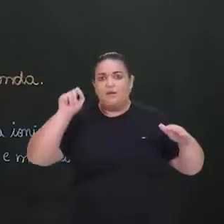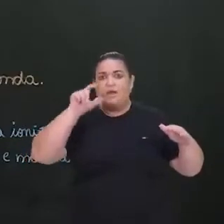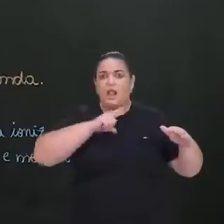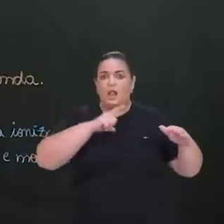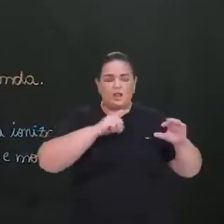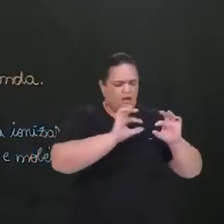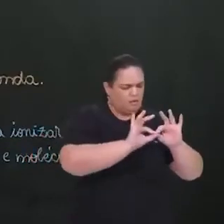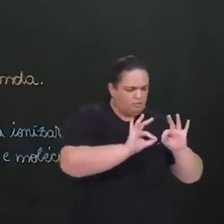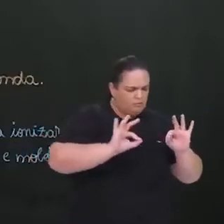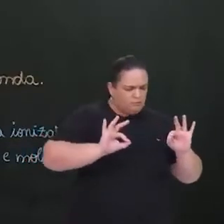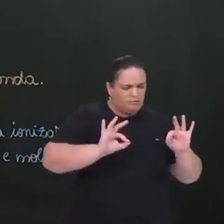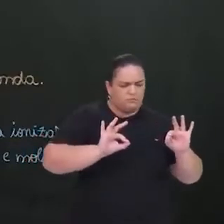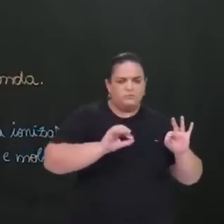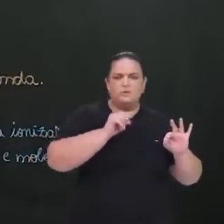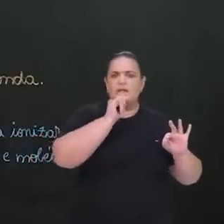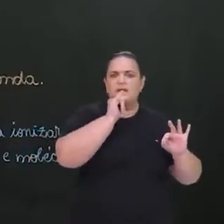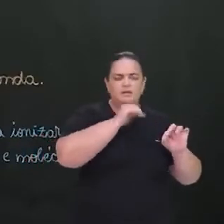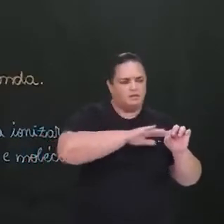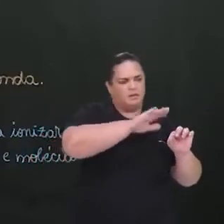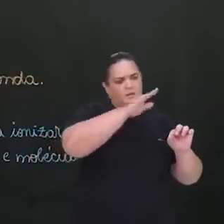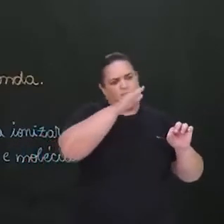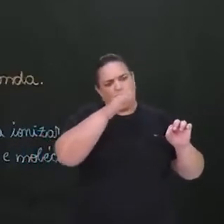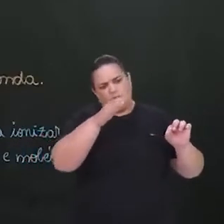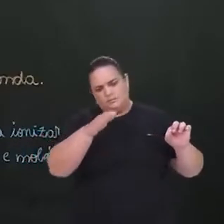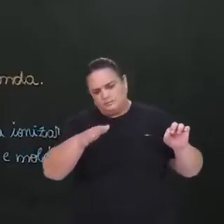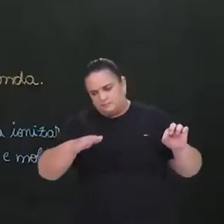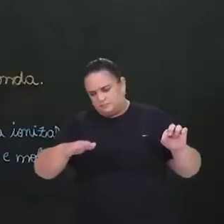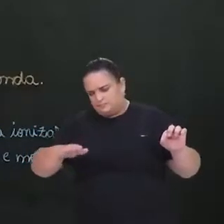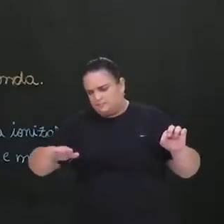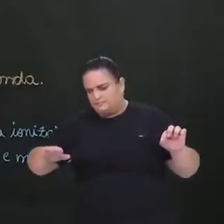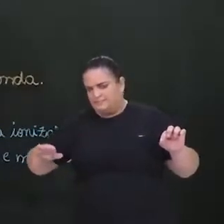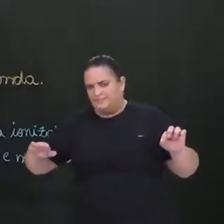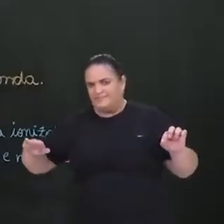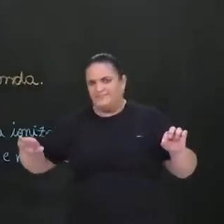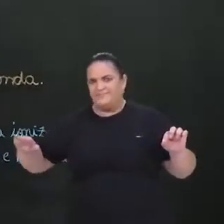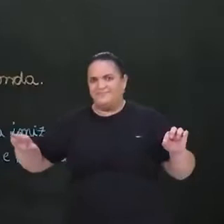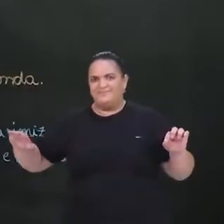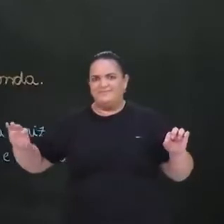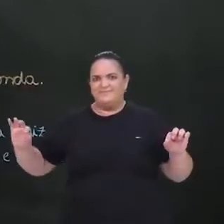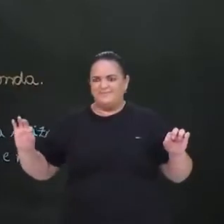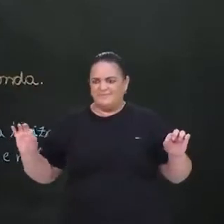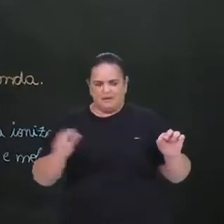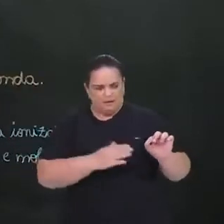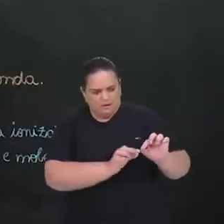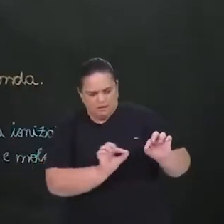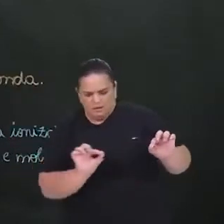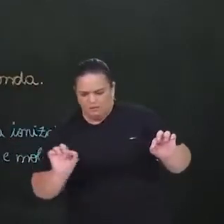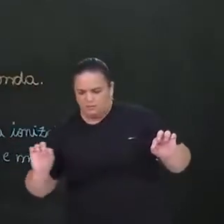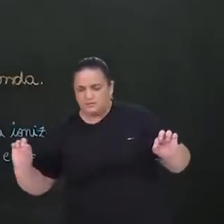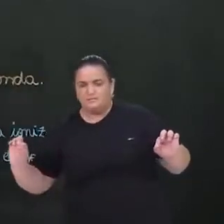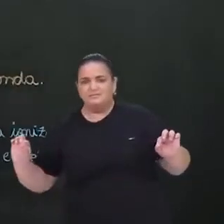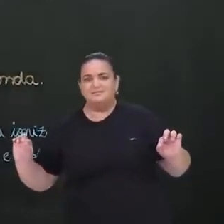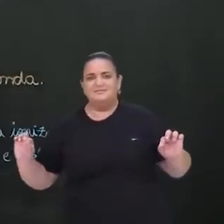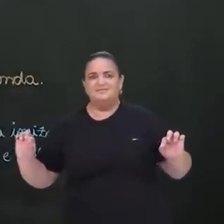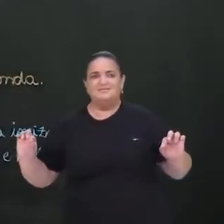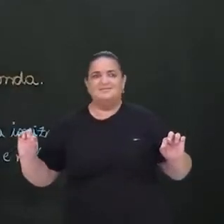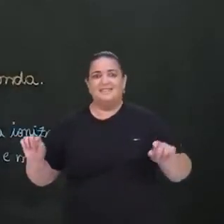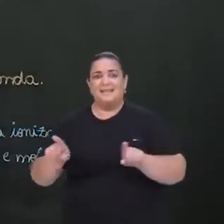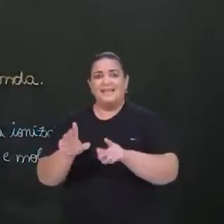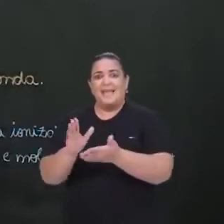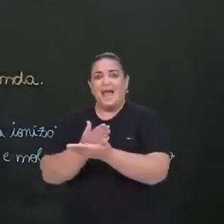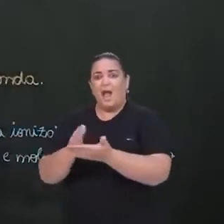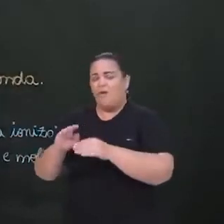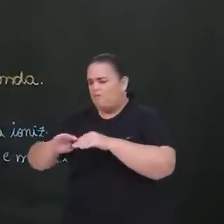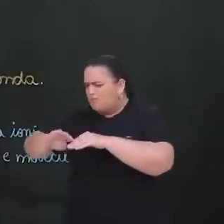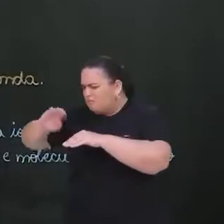ter um comprimento. Então, repare, algumas o comprimento dela é bem largão e algumas ondas,